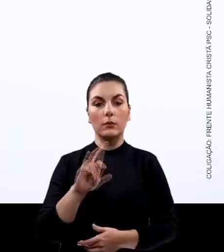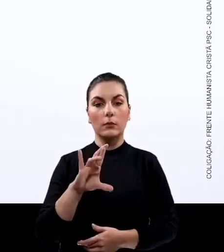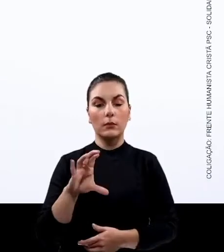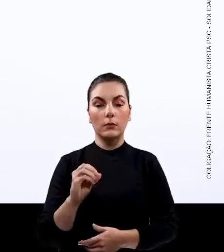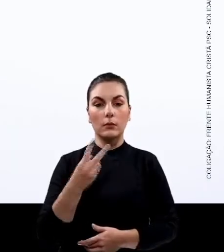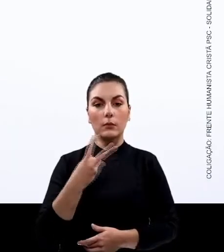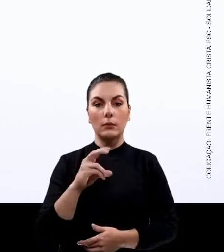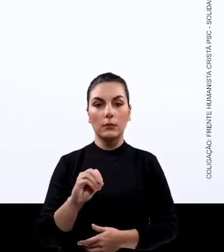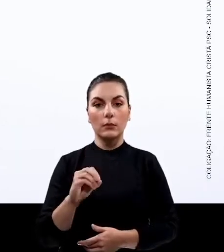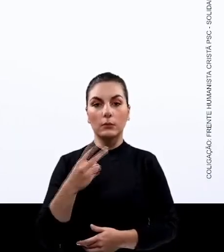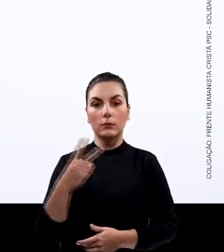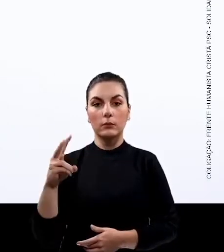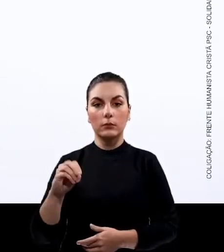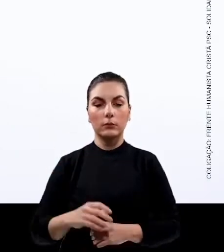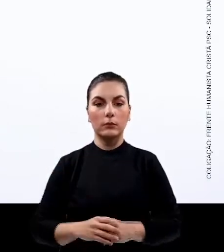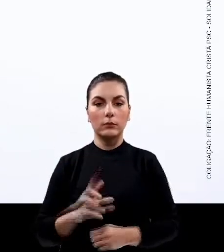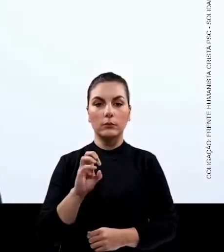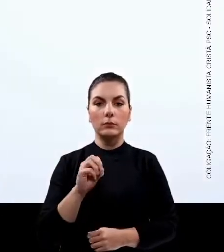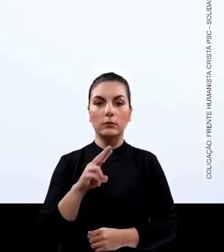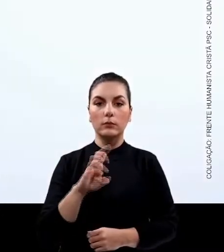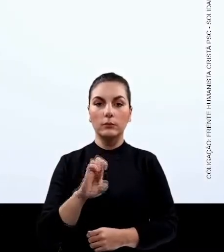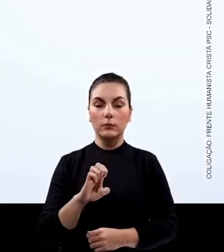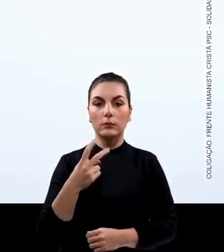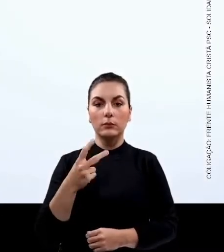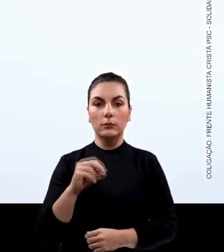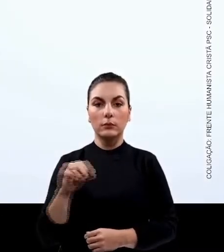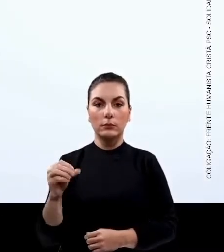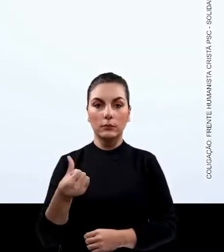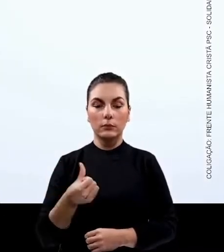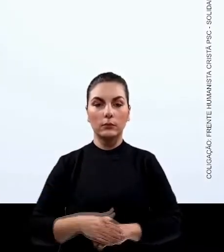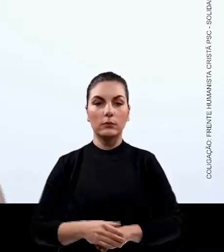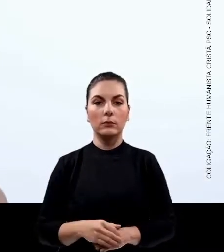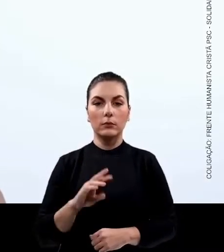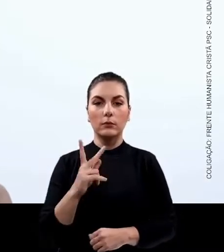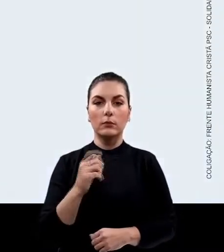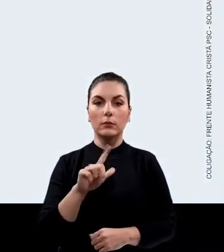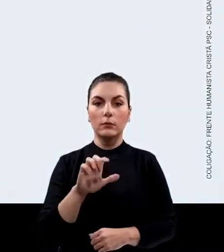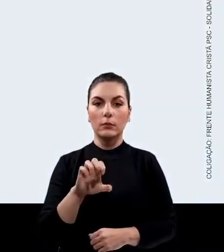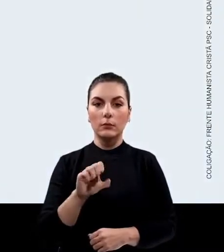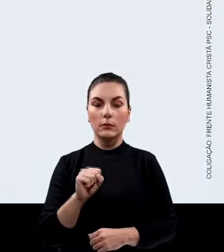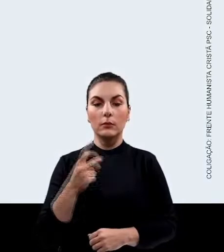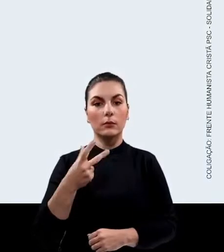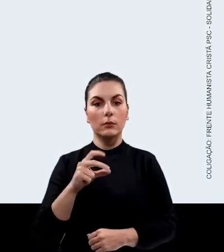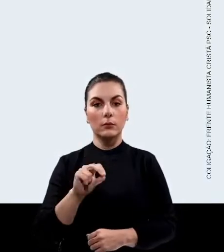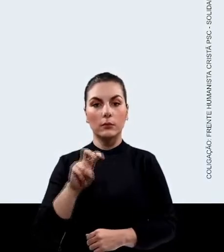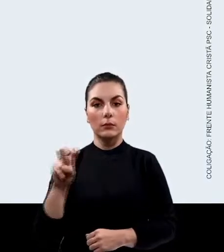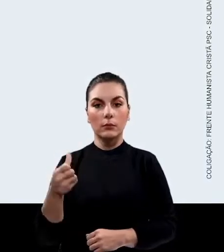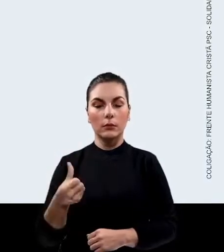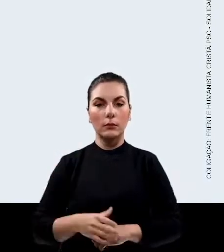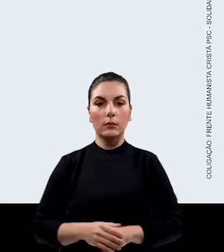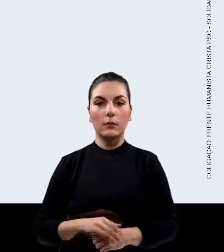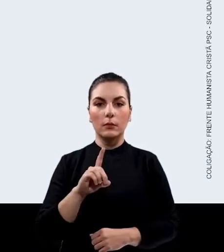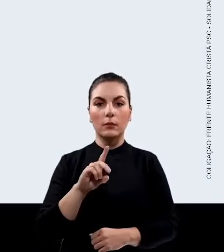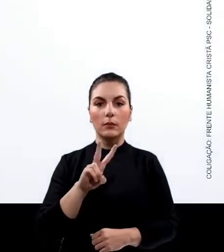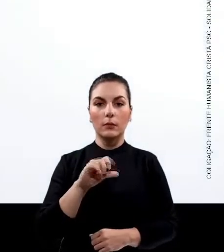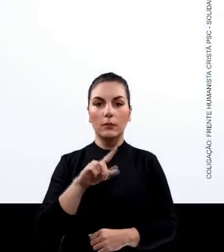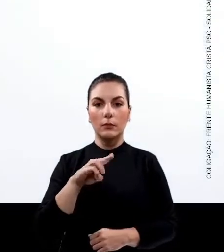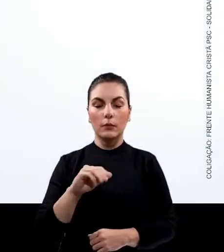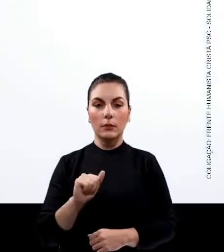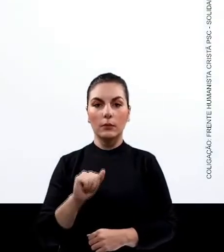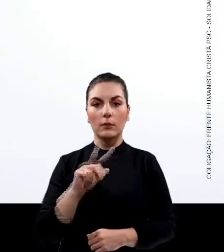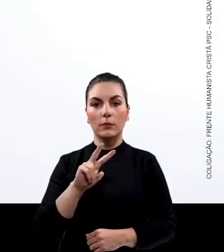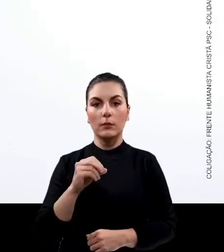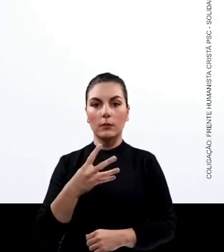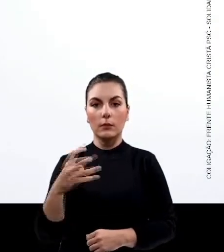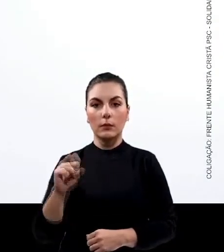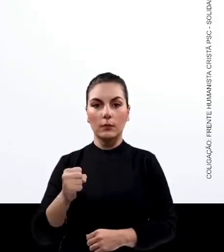Rogério Uberaba, 20220. Rosane Dassi, 20006. Charles Cris, 20556. Dilma